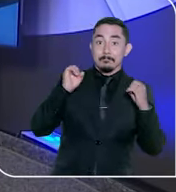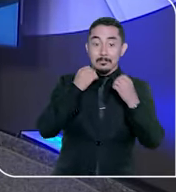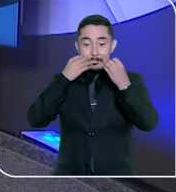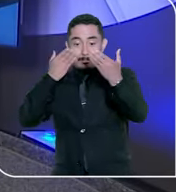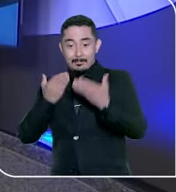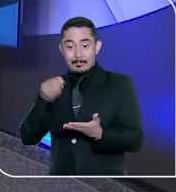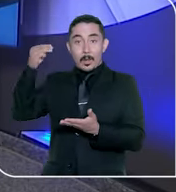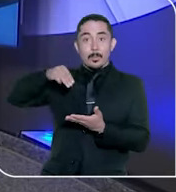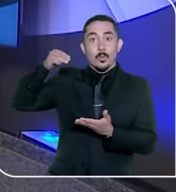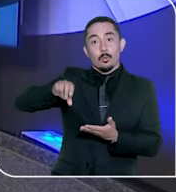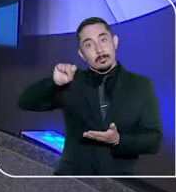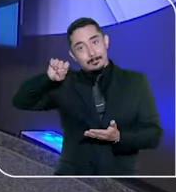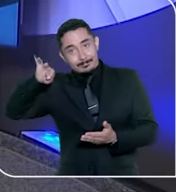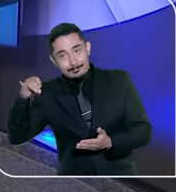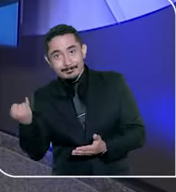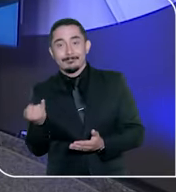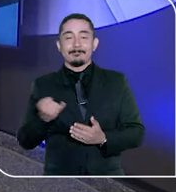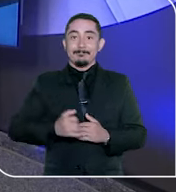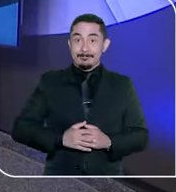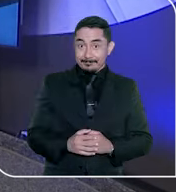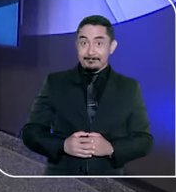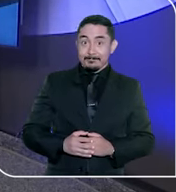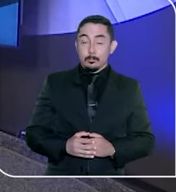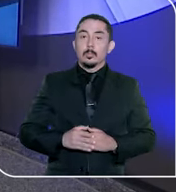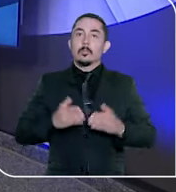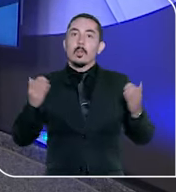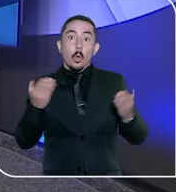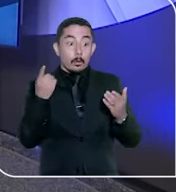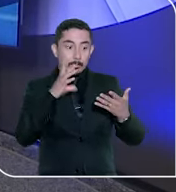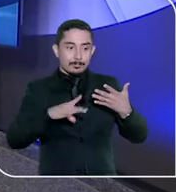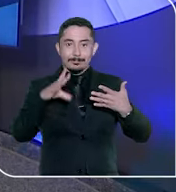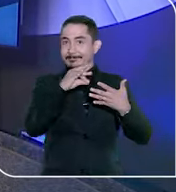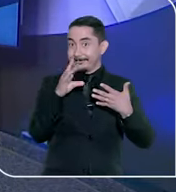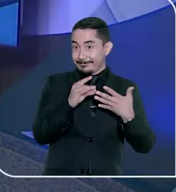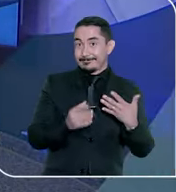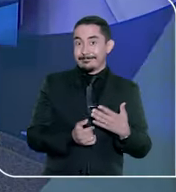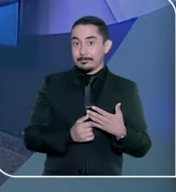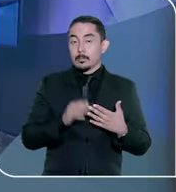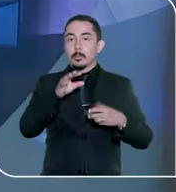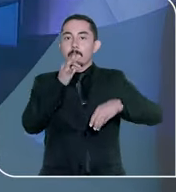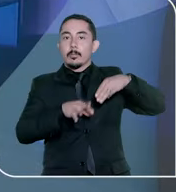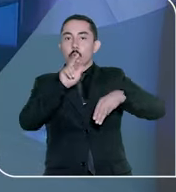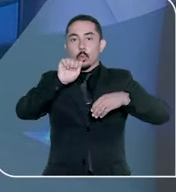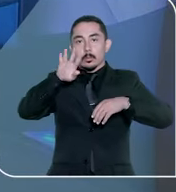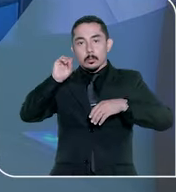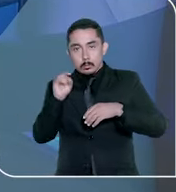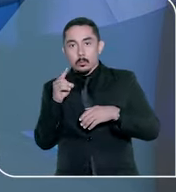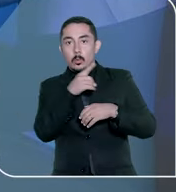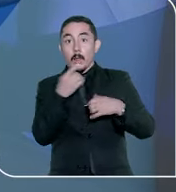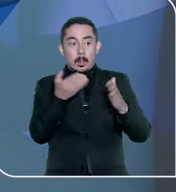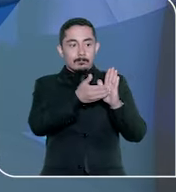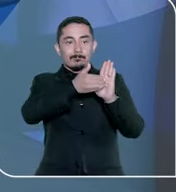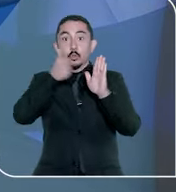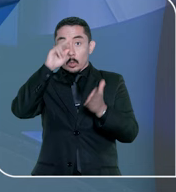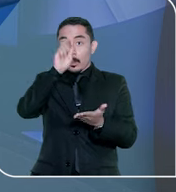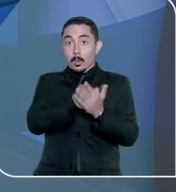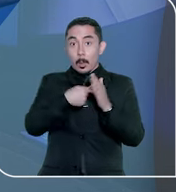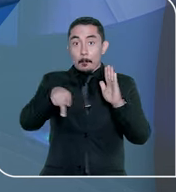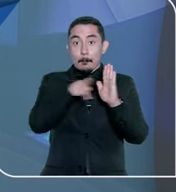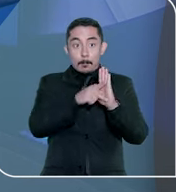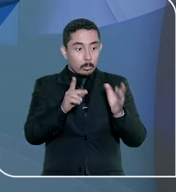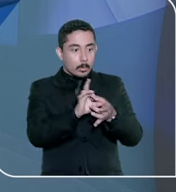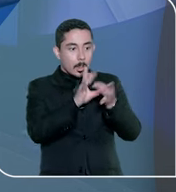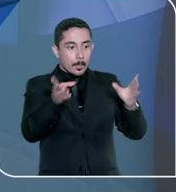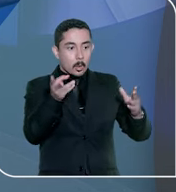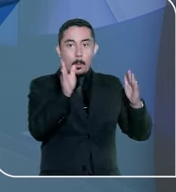Olá, seja bem-vindo ao Minuto STJ. Vamos aos destaques. O ministro Rogério Schett Cruz cassou decisão que